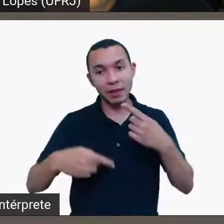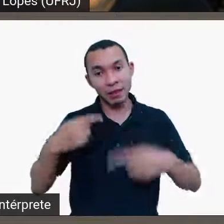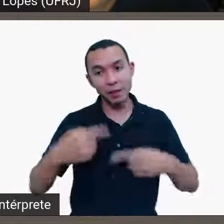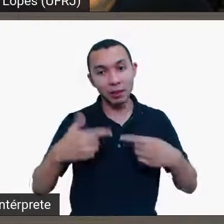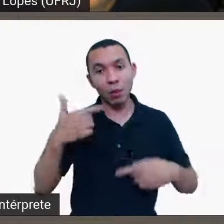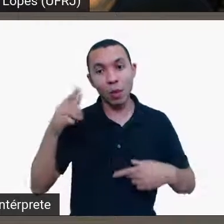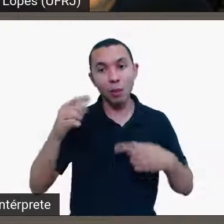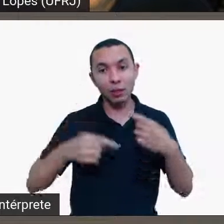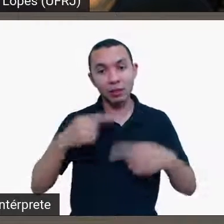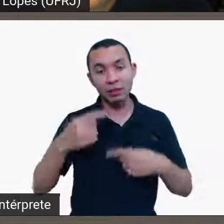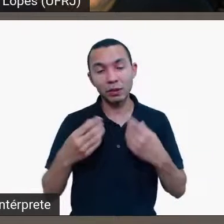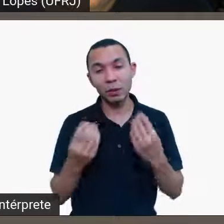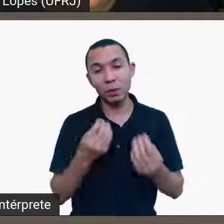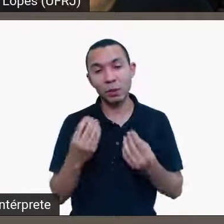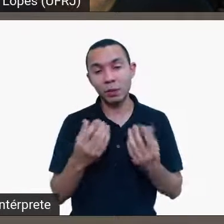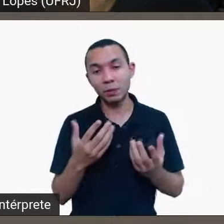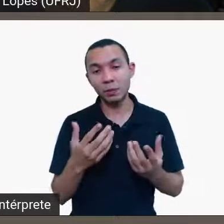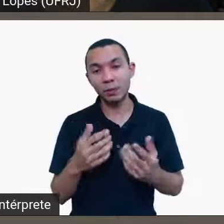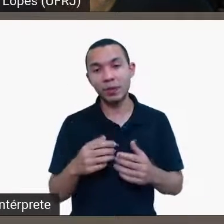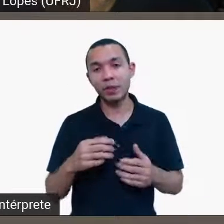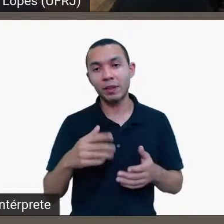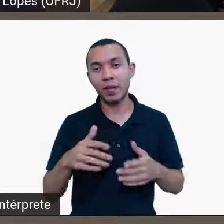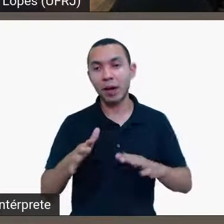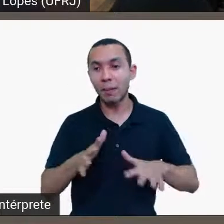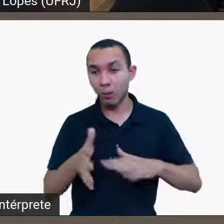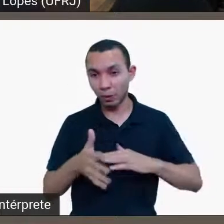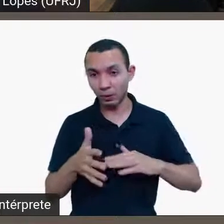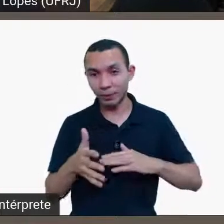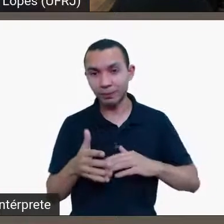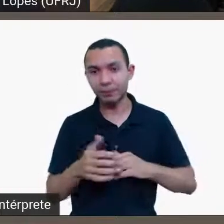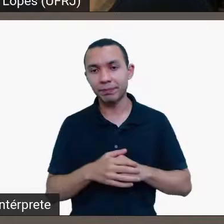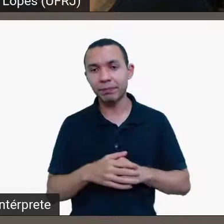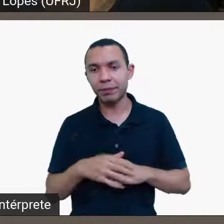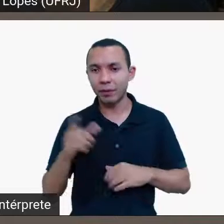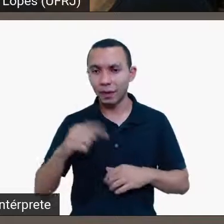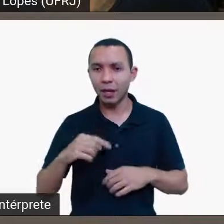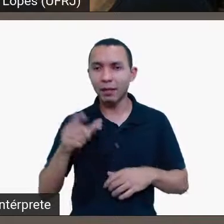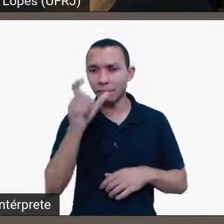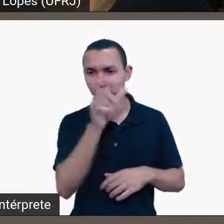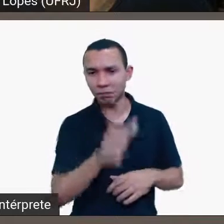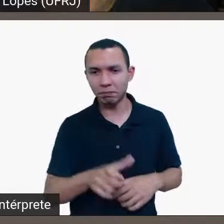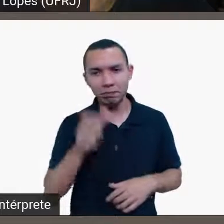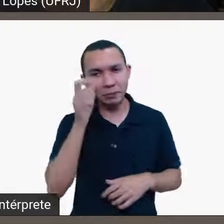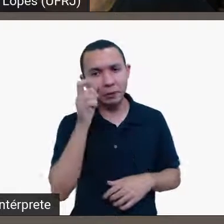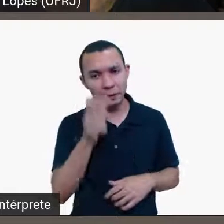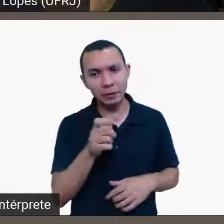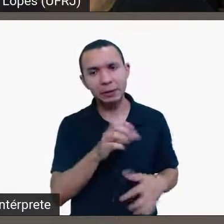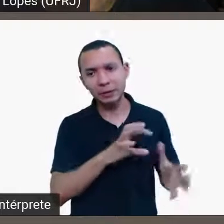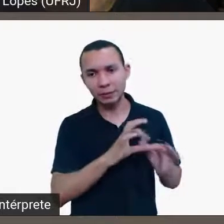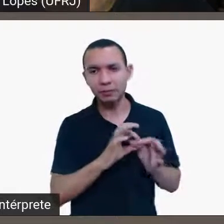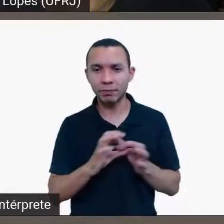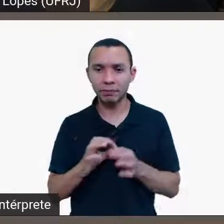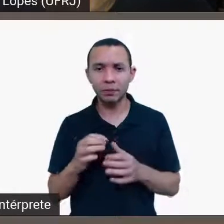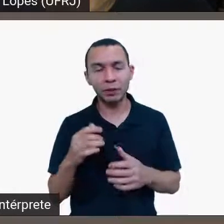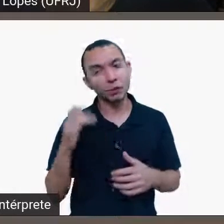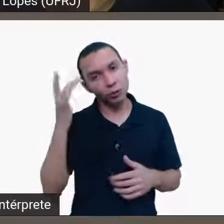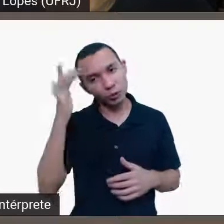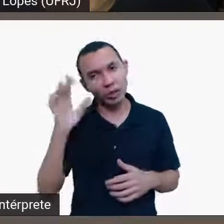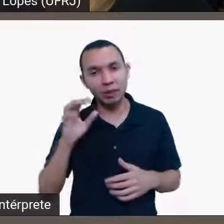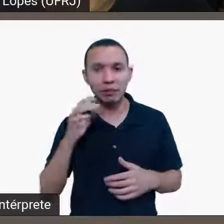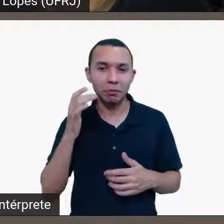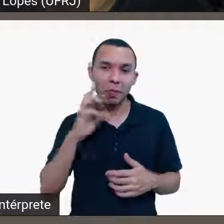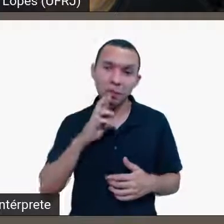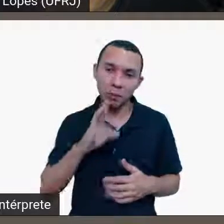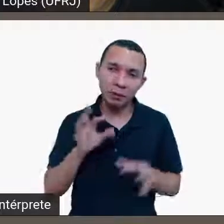essa dimensão da modernidade. Ele é uma figura muito interessante nesse sentido. Não sei se eu respondi, enfim, mas acho